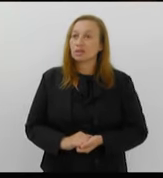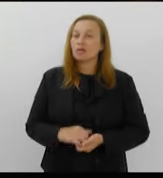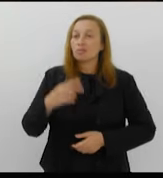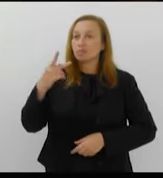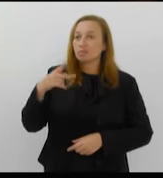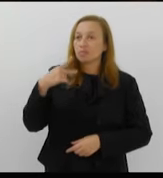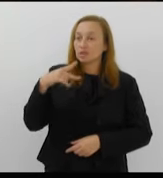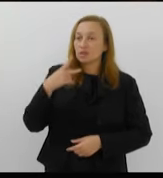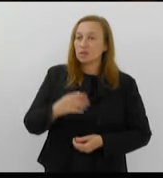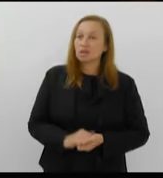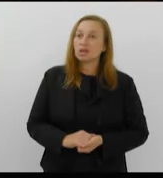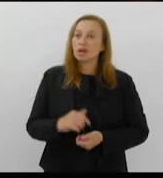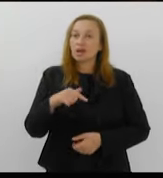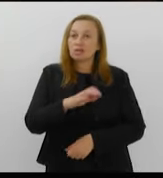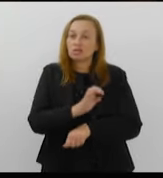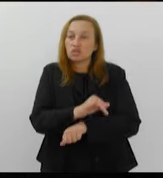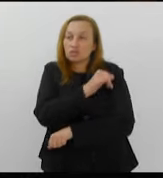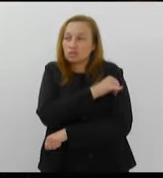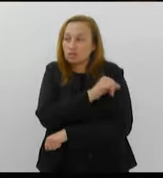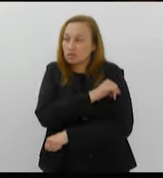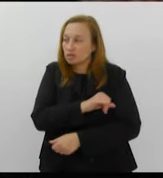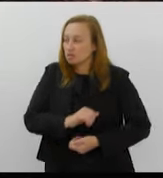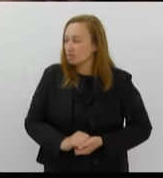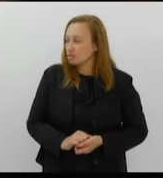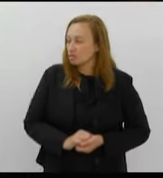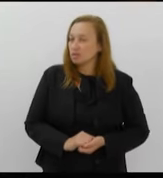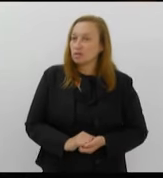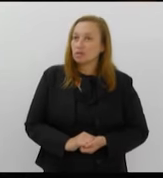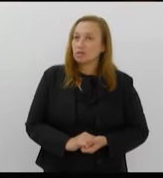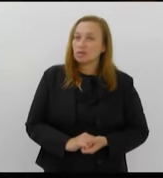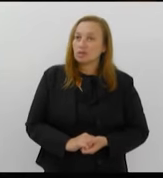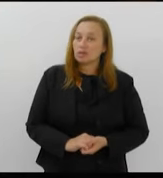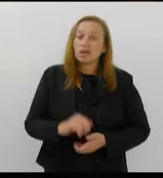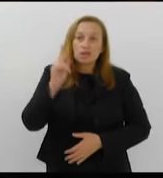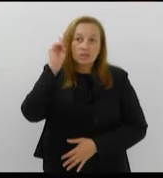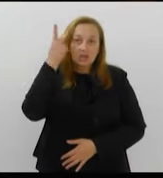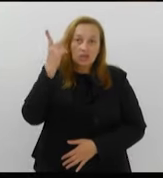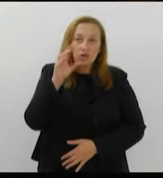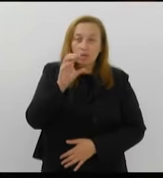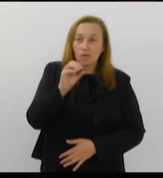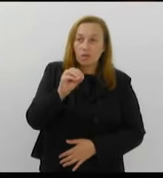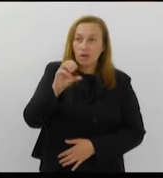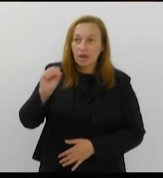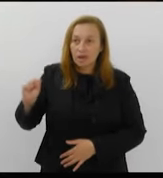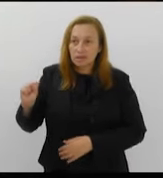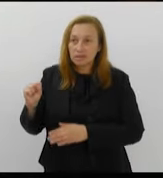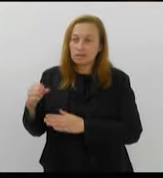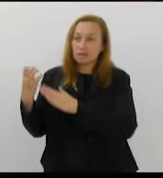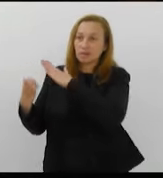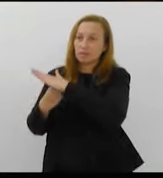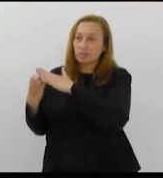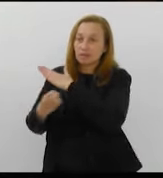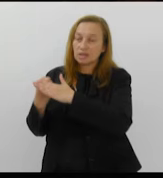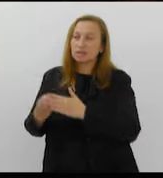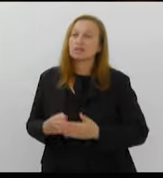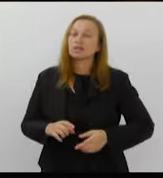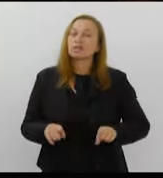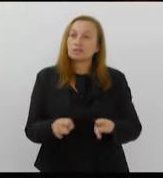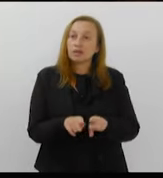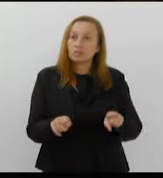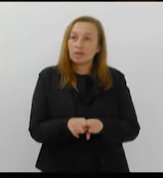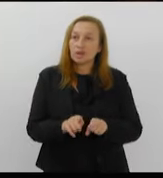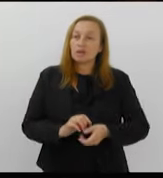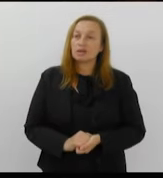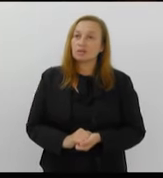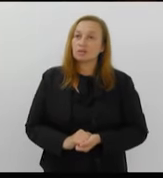politicagem. Aqui no estado do Rio de Janeiro, parte da história das OS nos mergulha também num